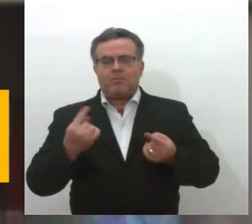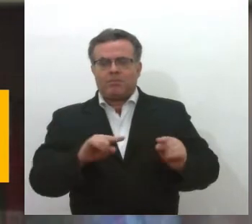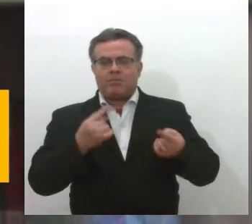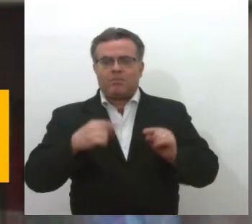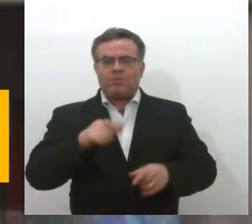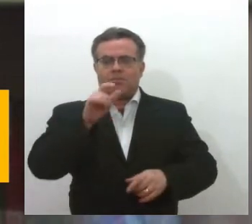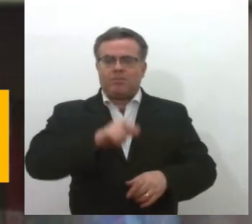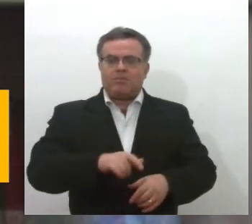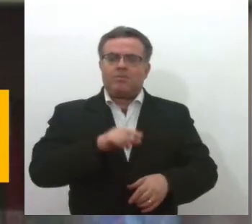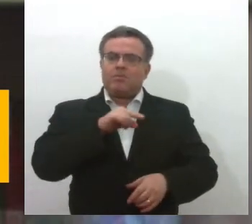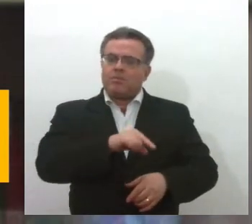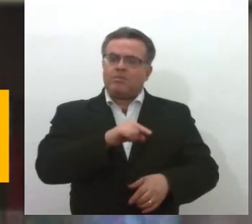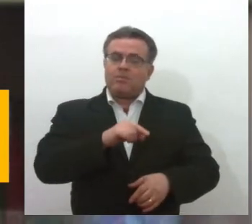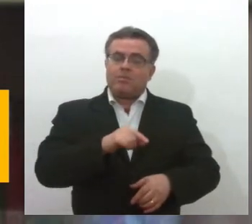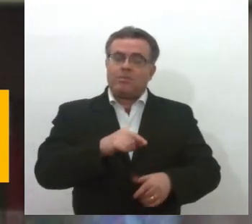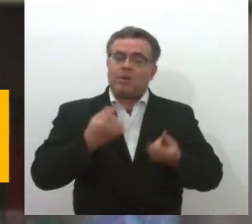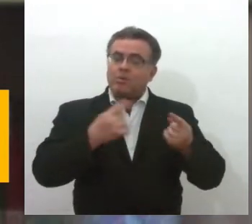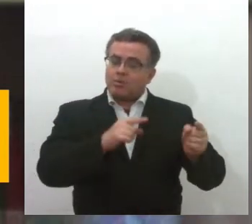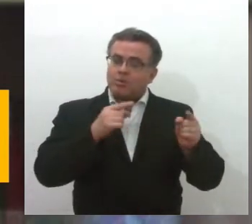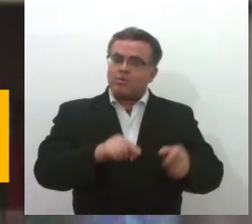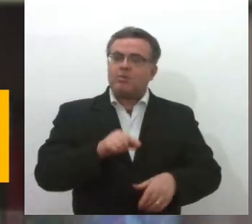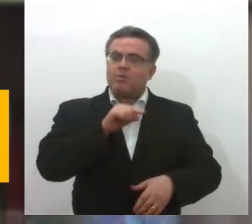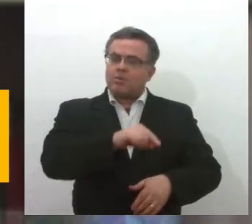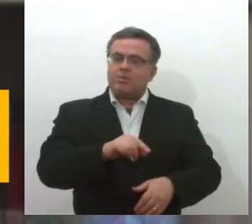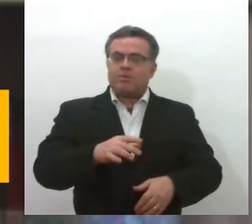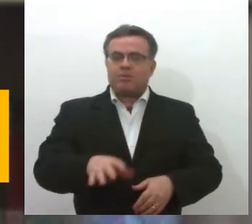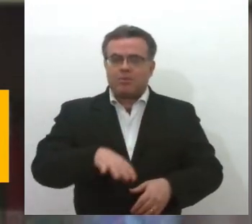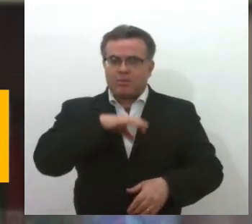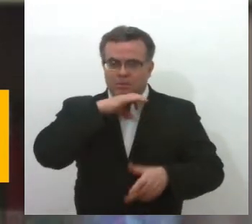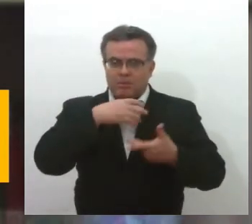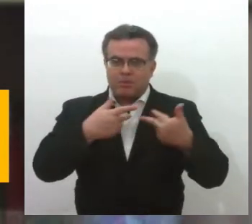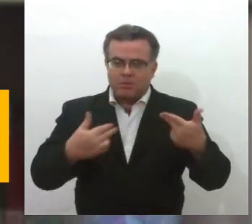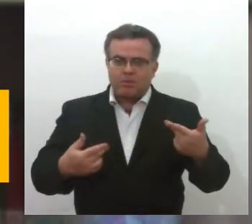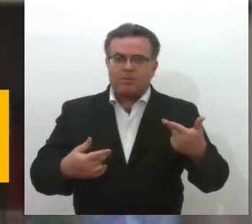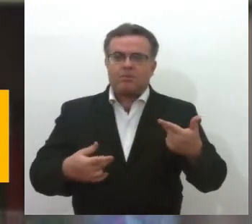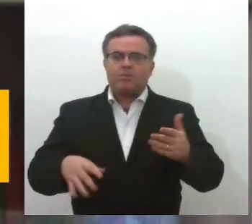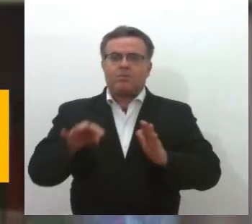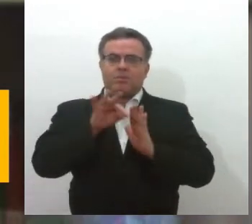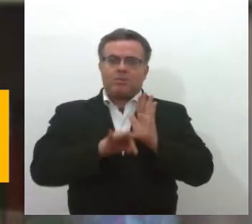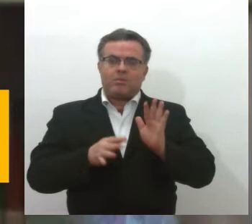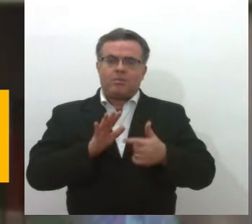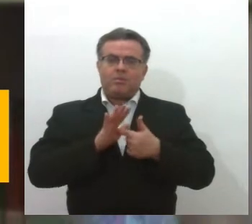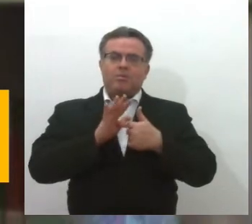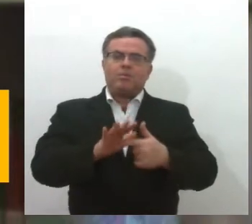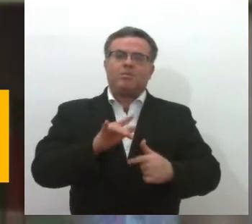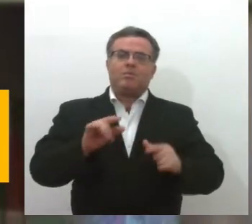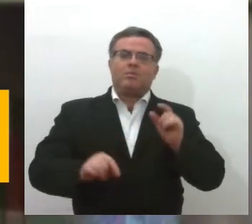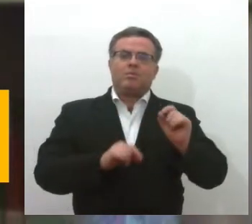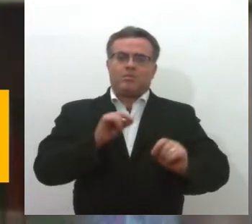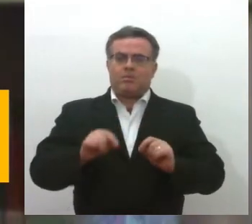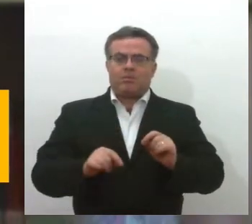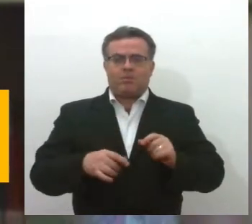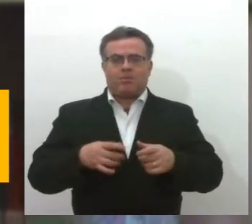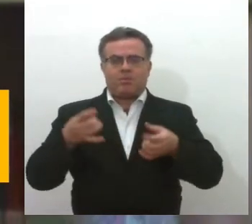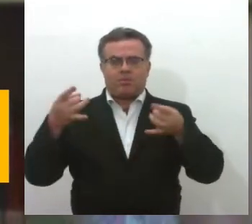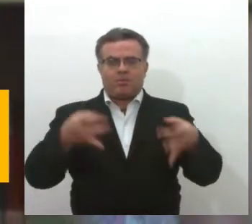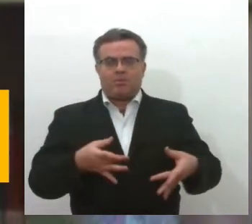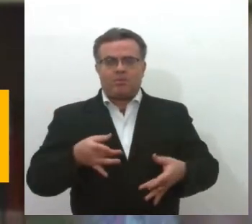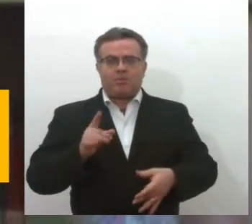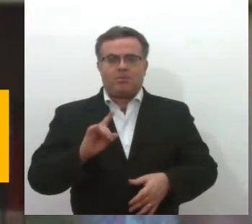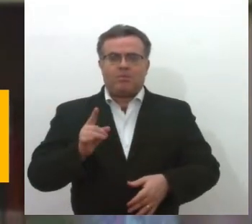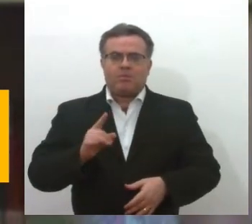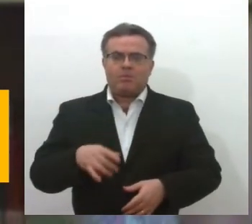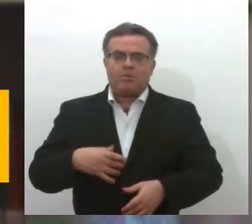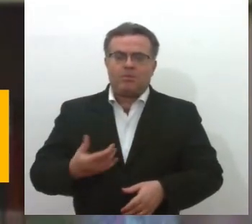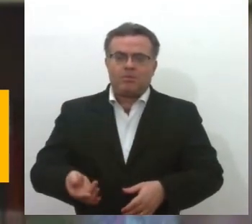animal, incluindo a conduta do abandono, em que pese o texto não traga a expressão lá abandono. E todo